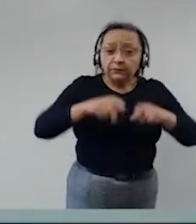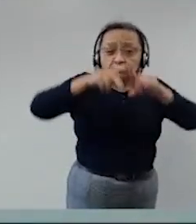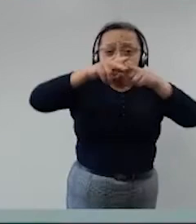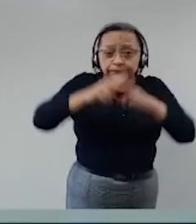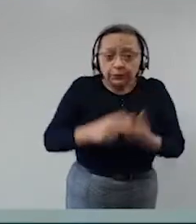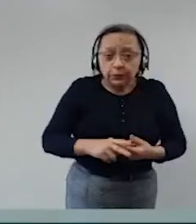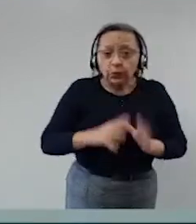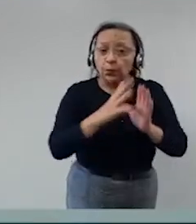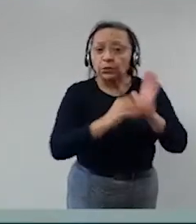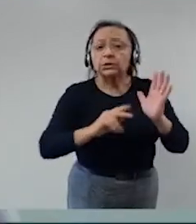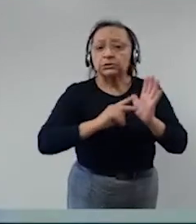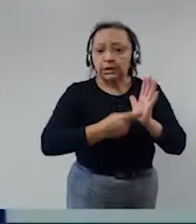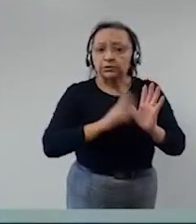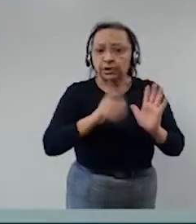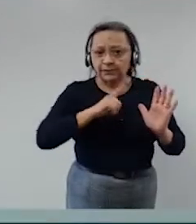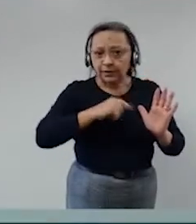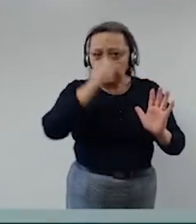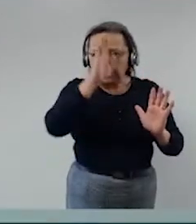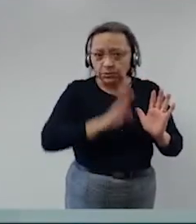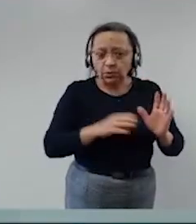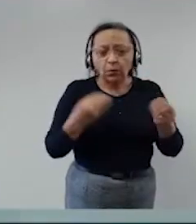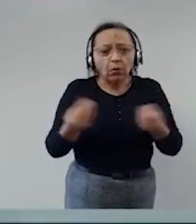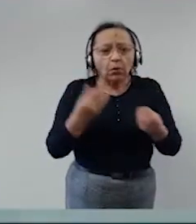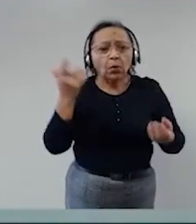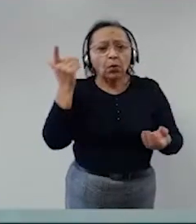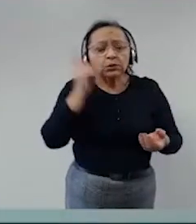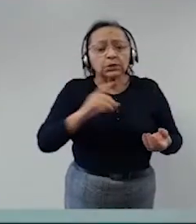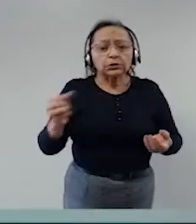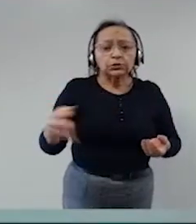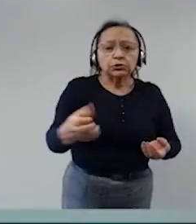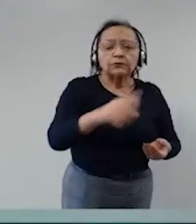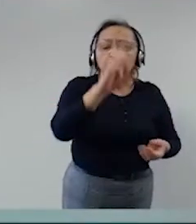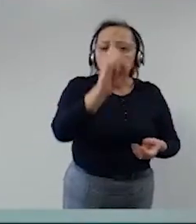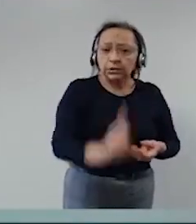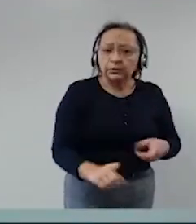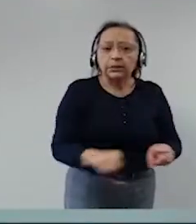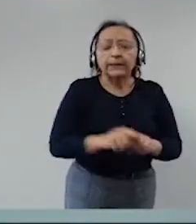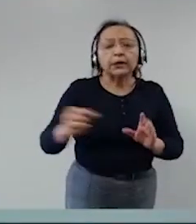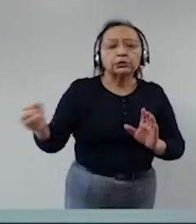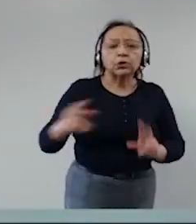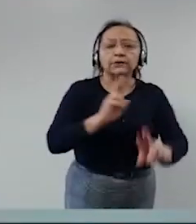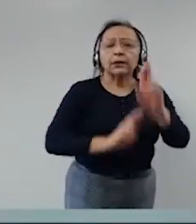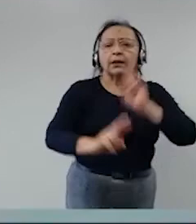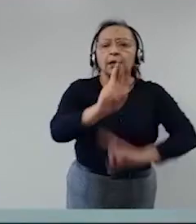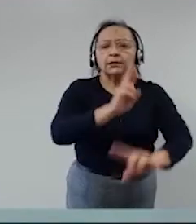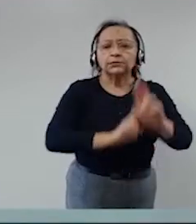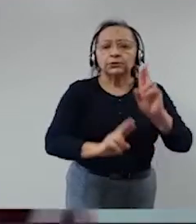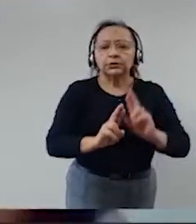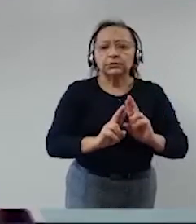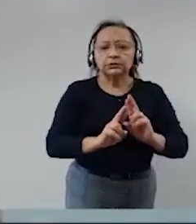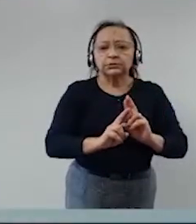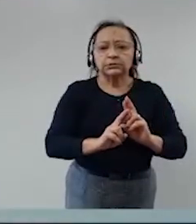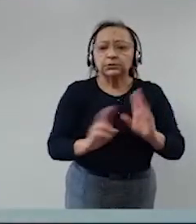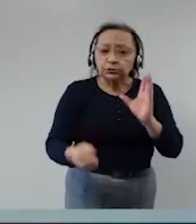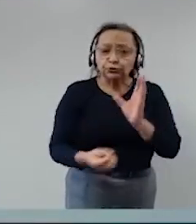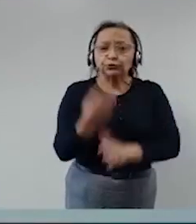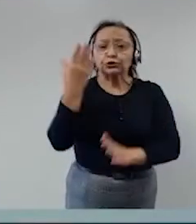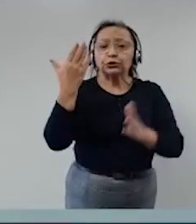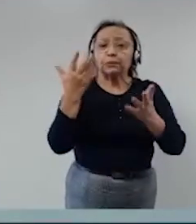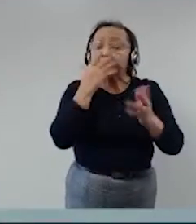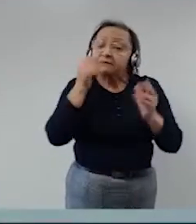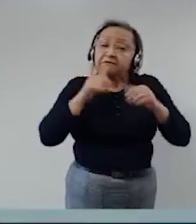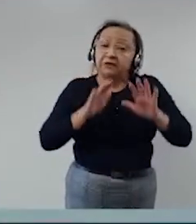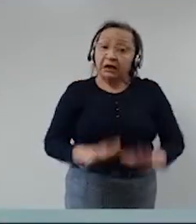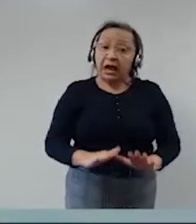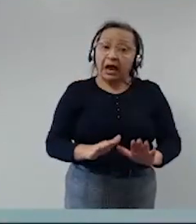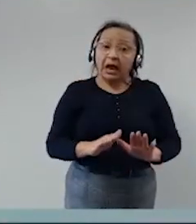modelo sindical que nós temos para dar conta dos novos direitos e das novas relações que vieram para ficar, principalmente